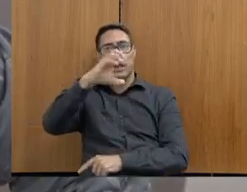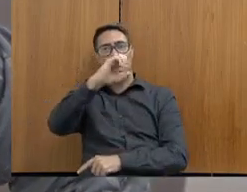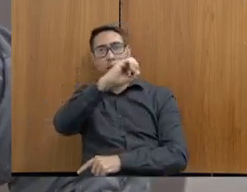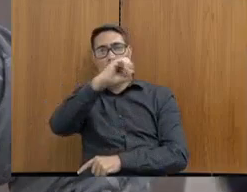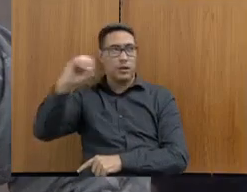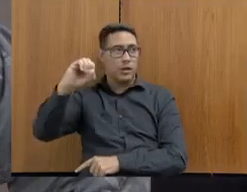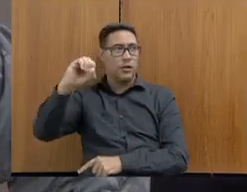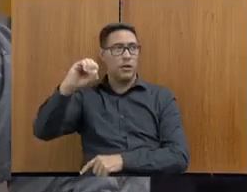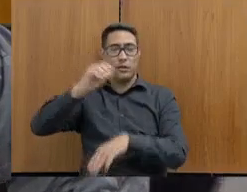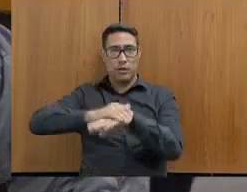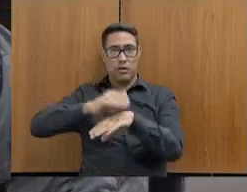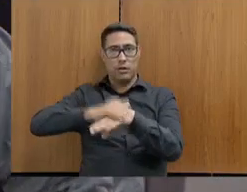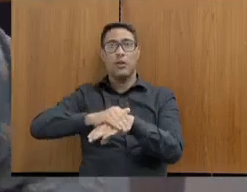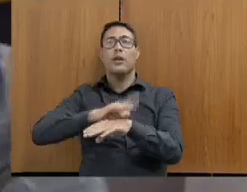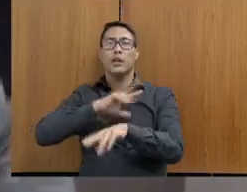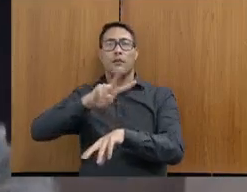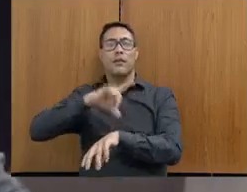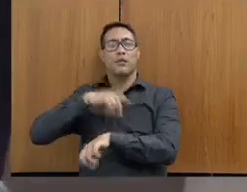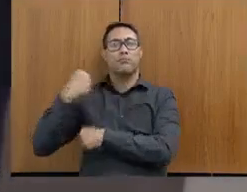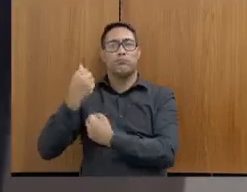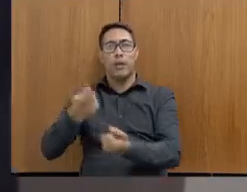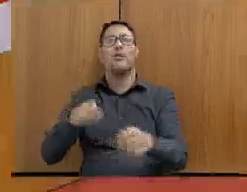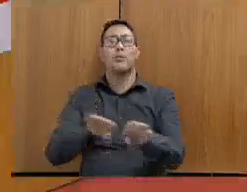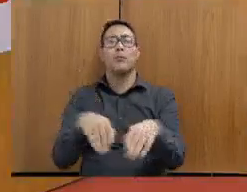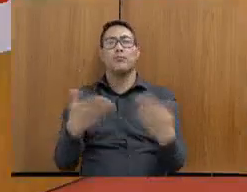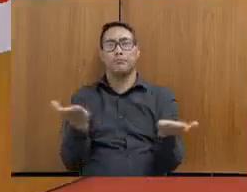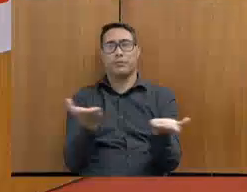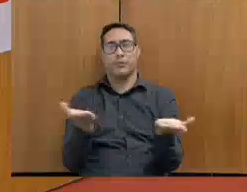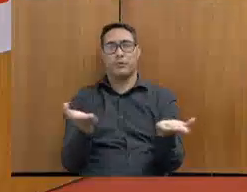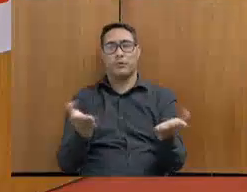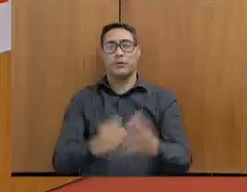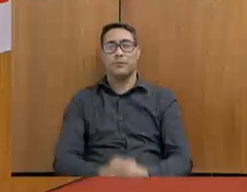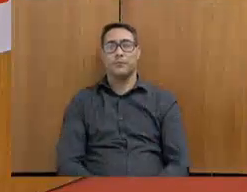policiais que ainda serão entregues neste ano